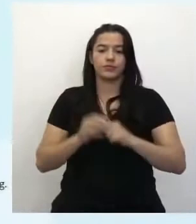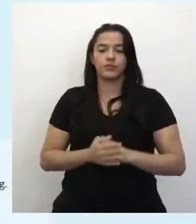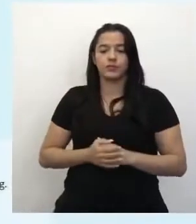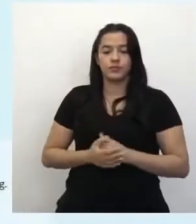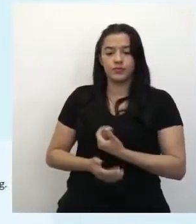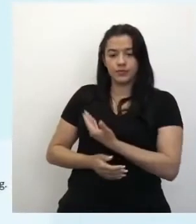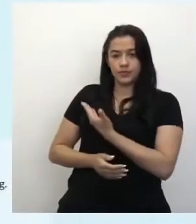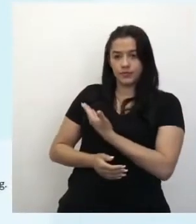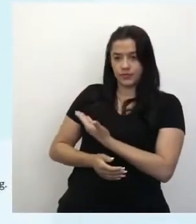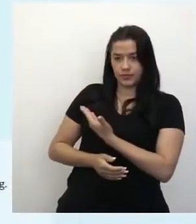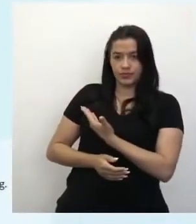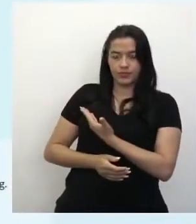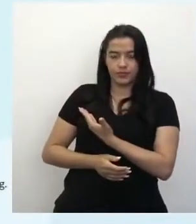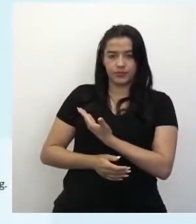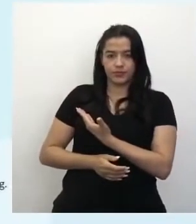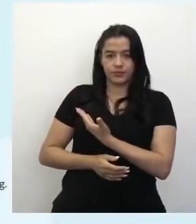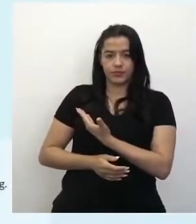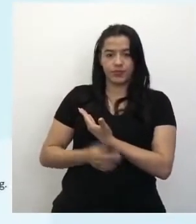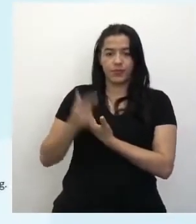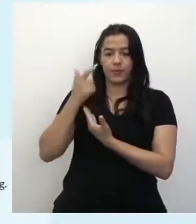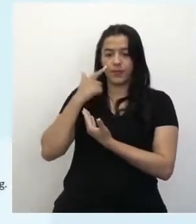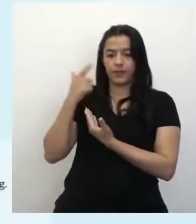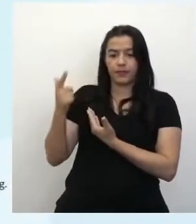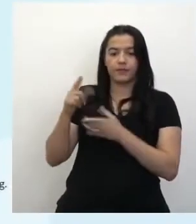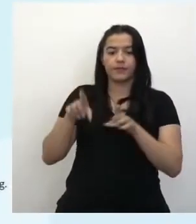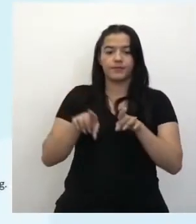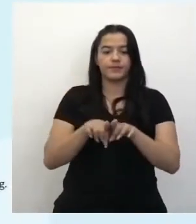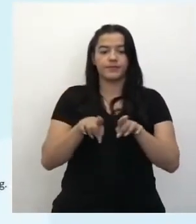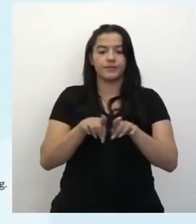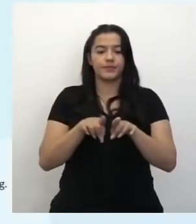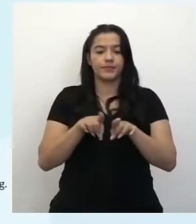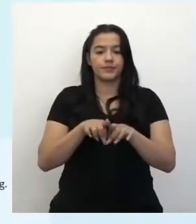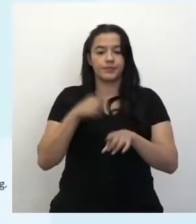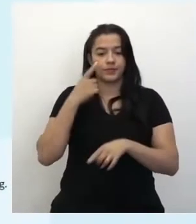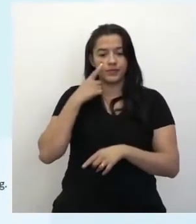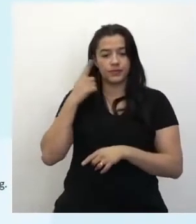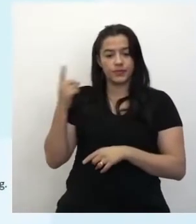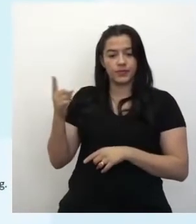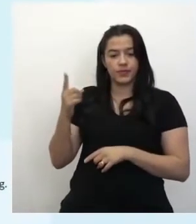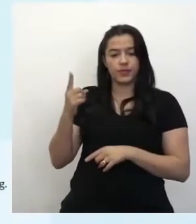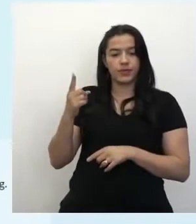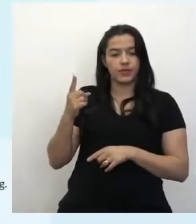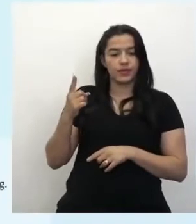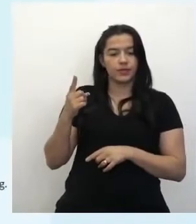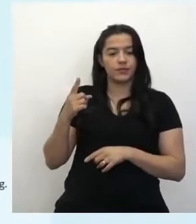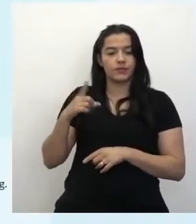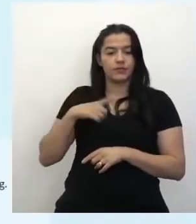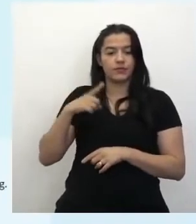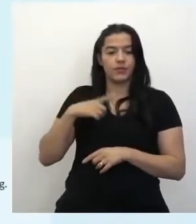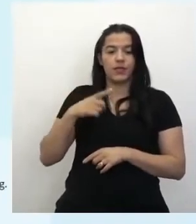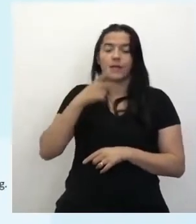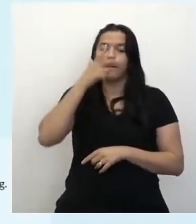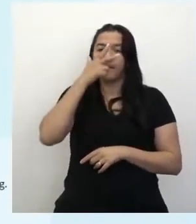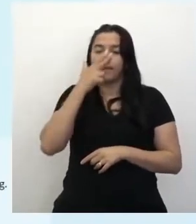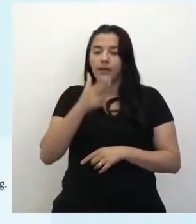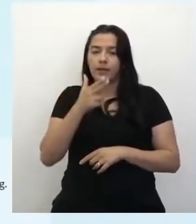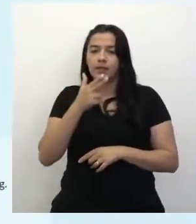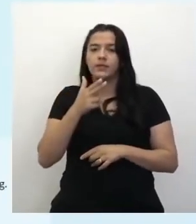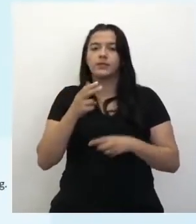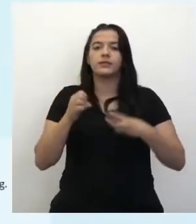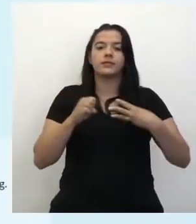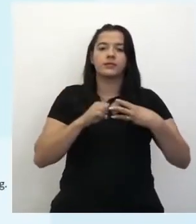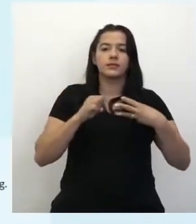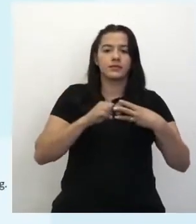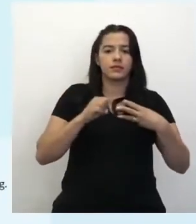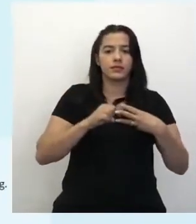esse neurônio, ó, tá vendo que aqui é semelhante à célula eucarionte, aqui, não ficou muito legal porque eu pus de vermelho, né? Deixa eu